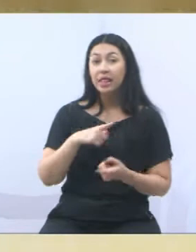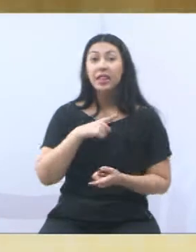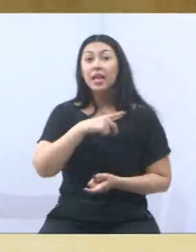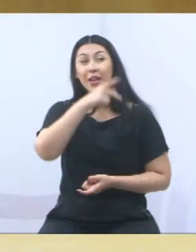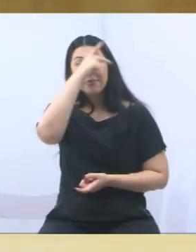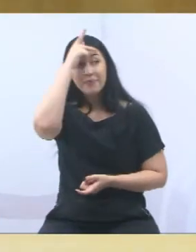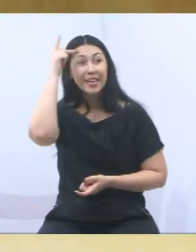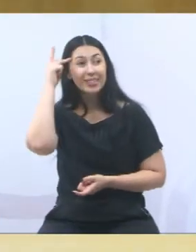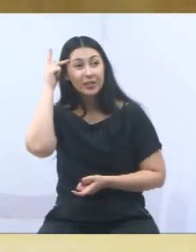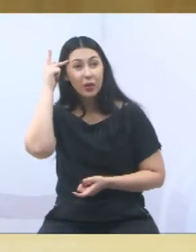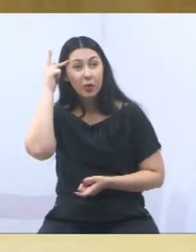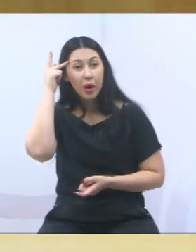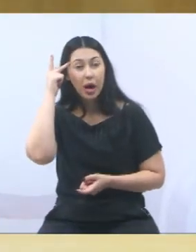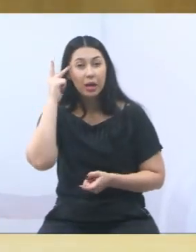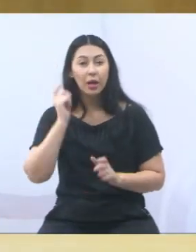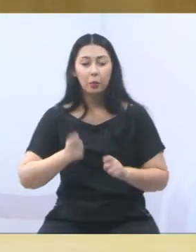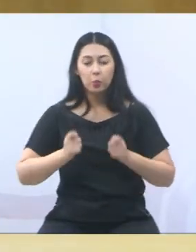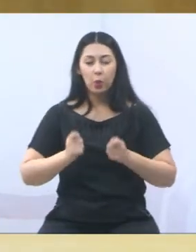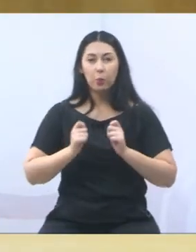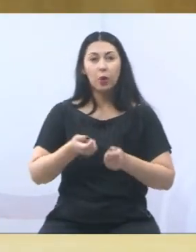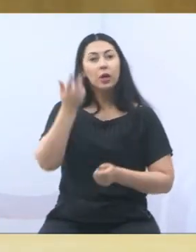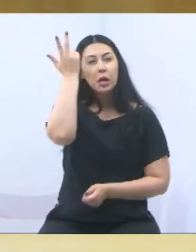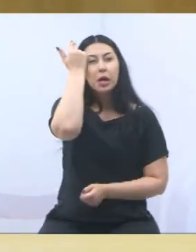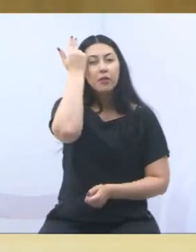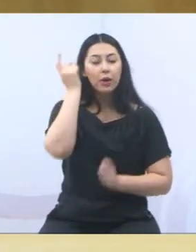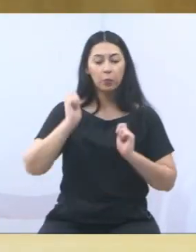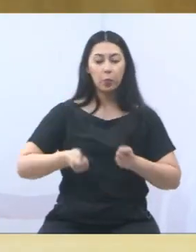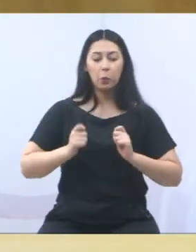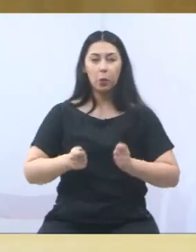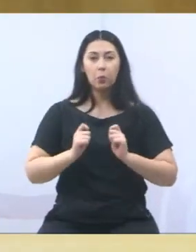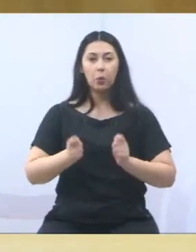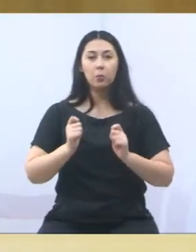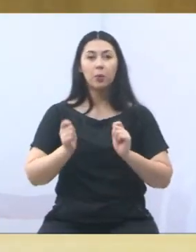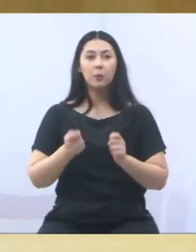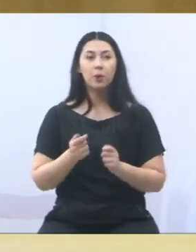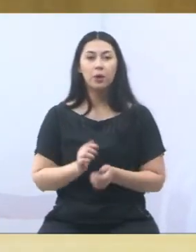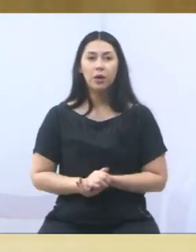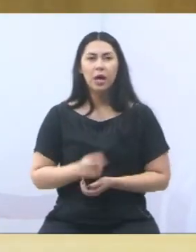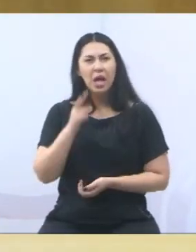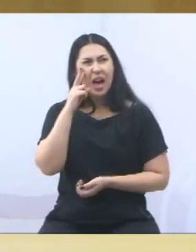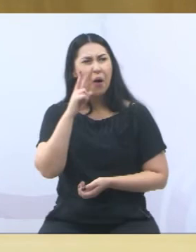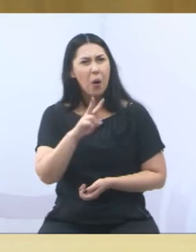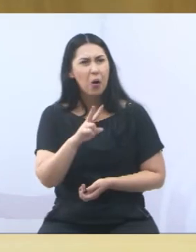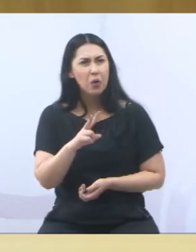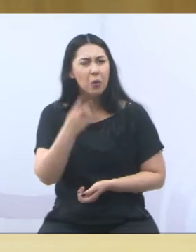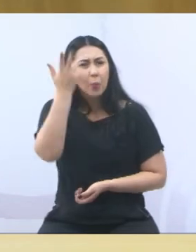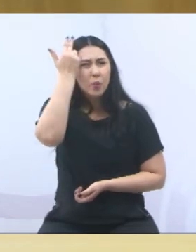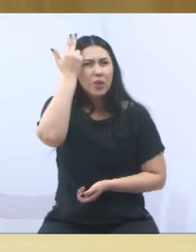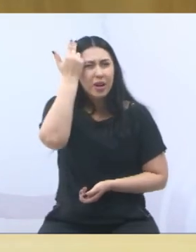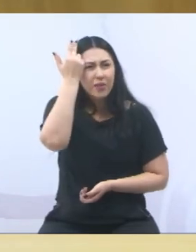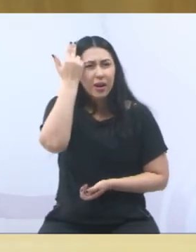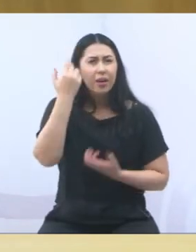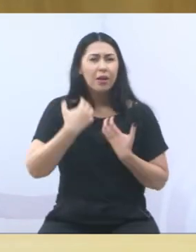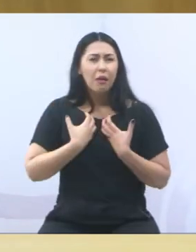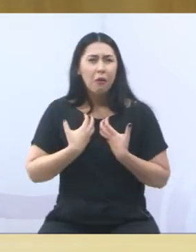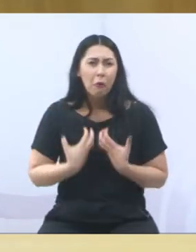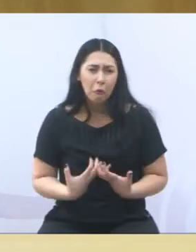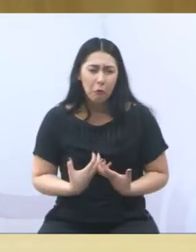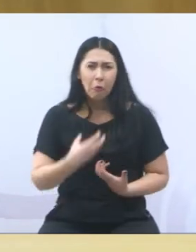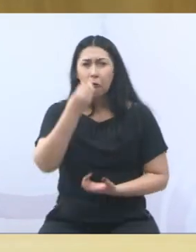carroceiros maltratam demais os seus animais. Nós vemos assim, o cavalo arriado andando pela rua, não